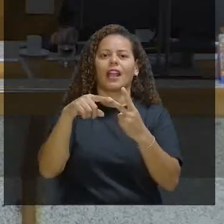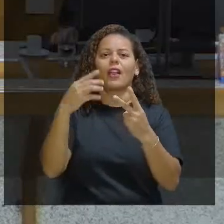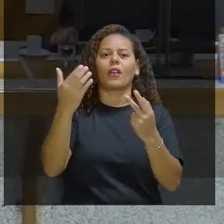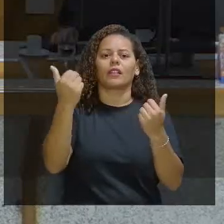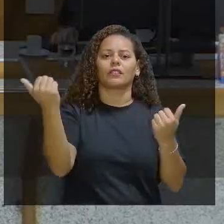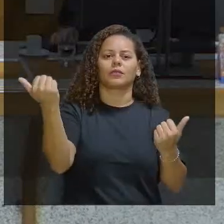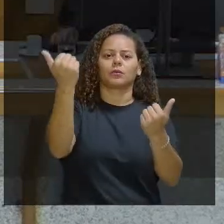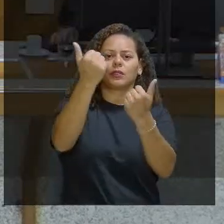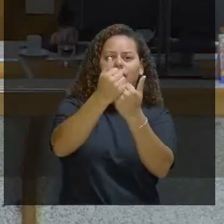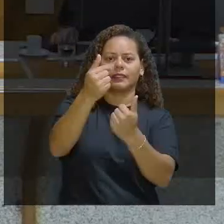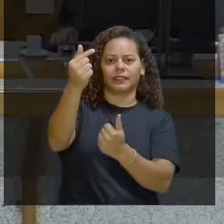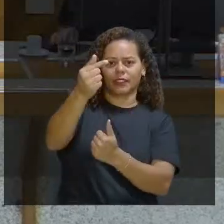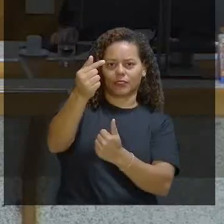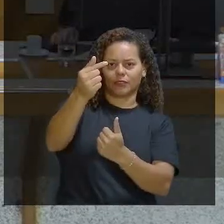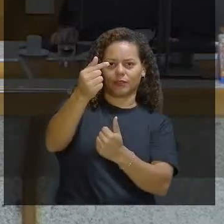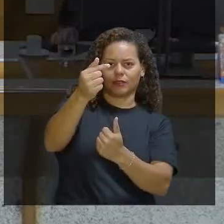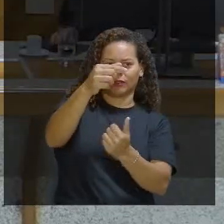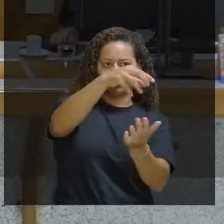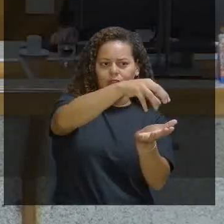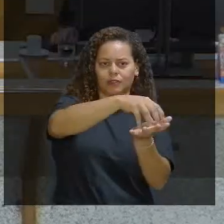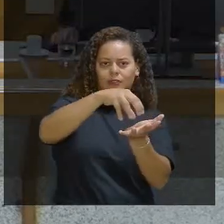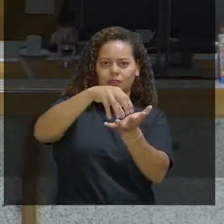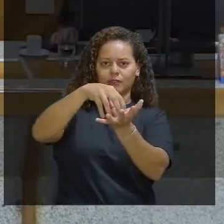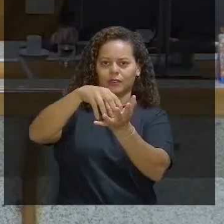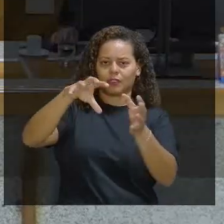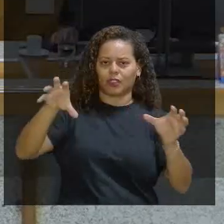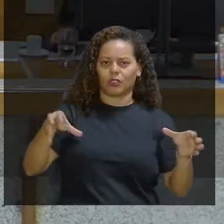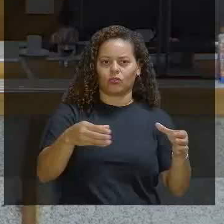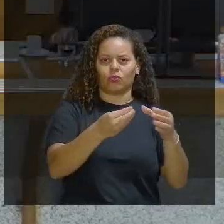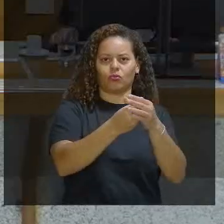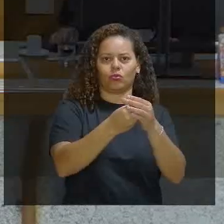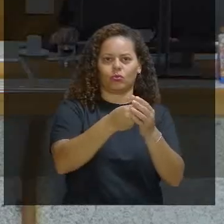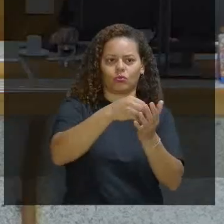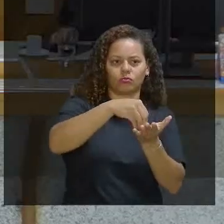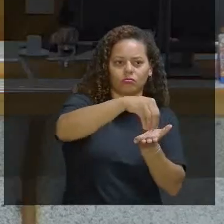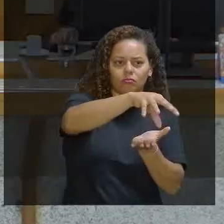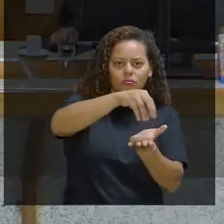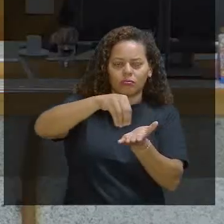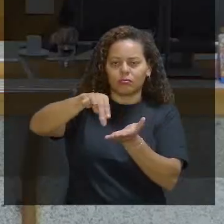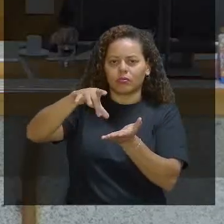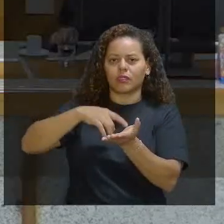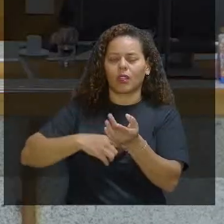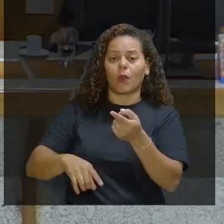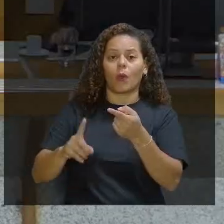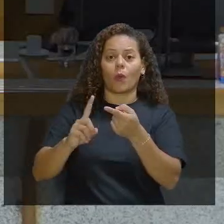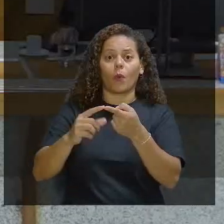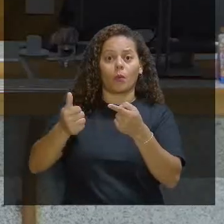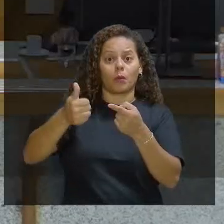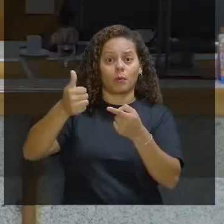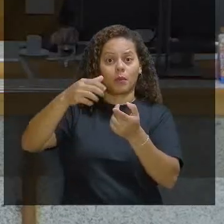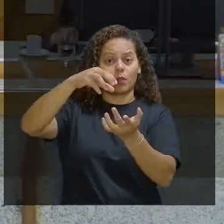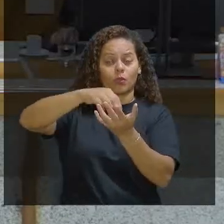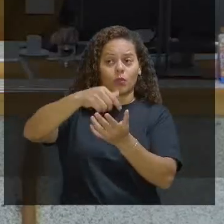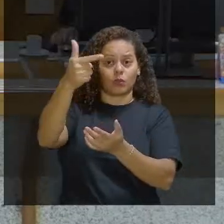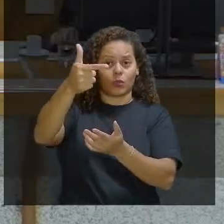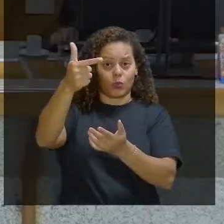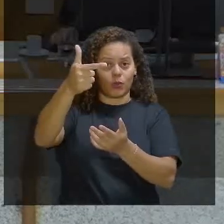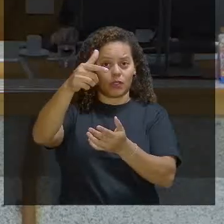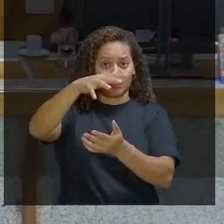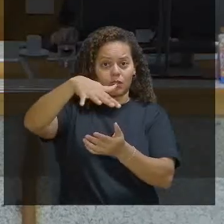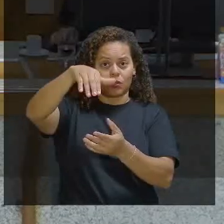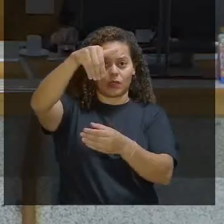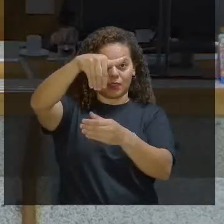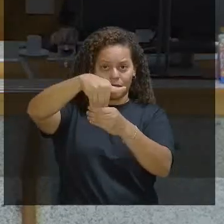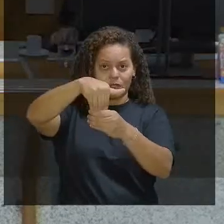zona eleitoral, distribuindo as zonas eleitorais nos núcleos regionais na seguinte disposição. O primeiro núcleo, 2ª zona eleitoral,